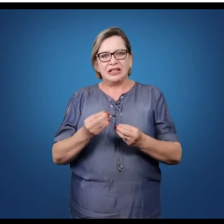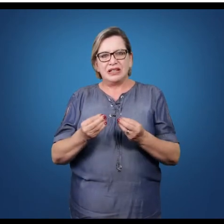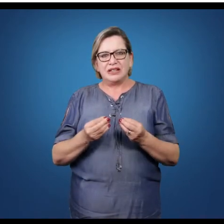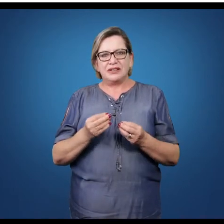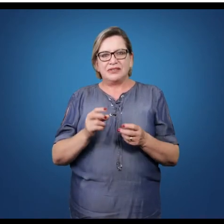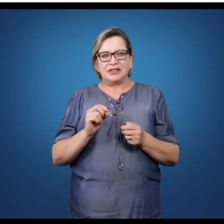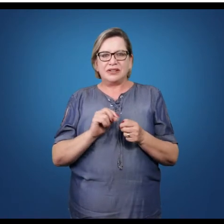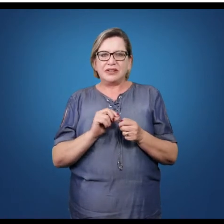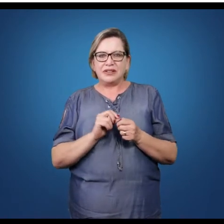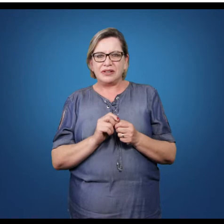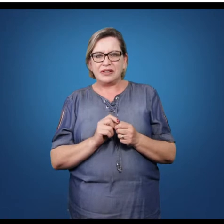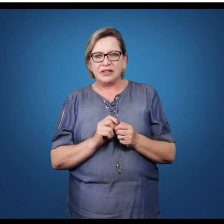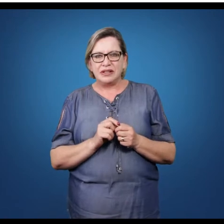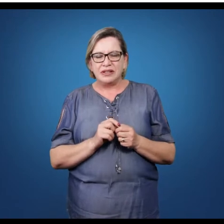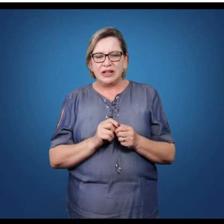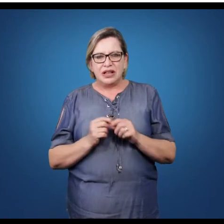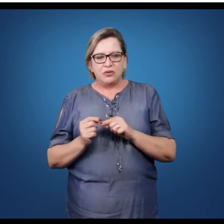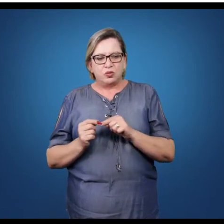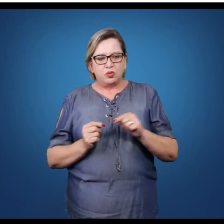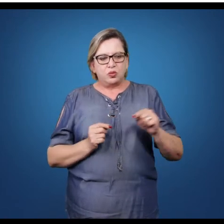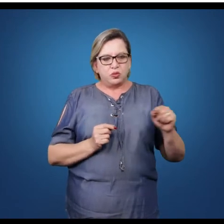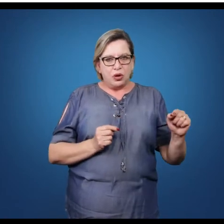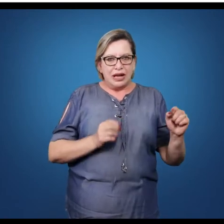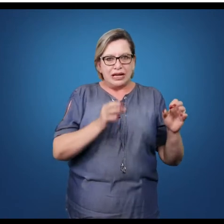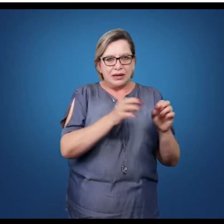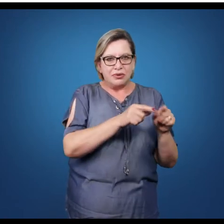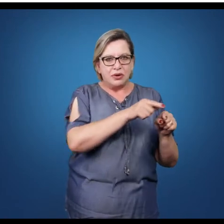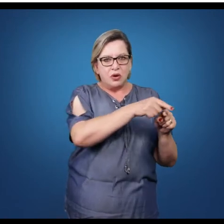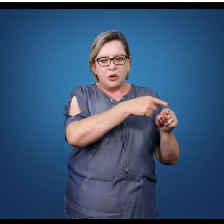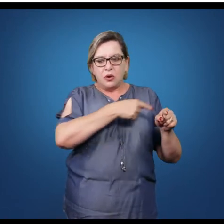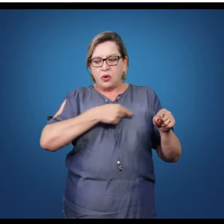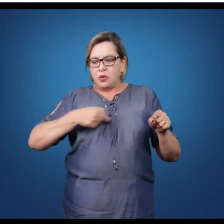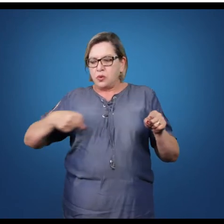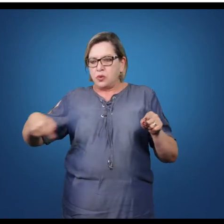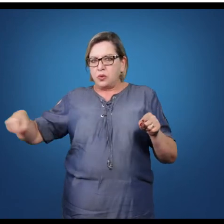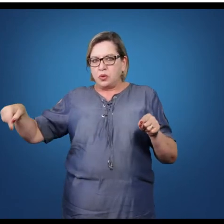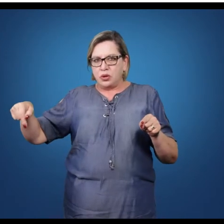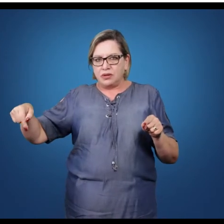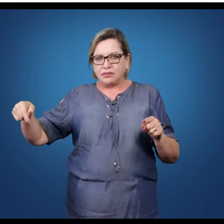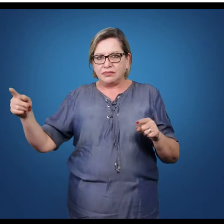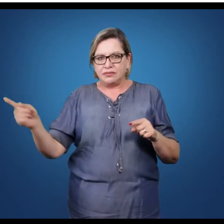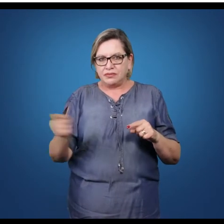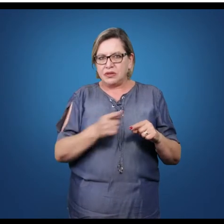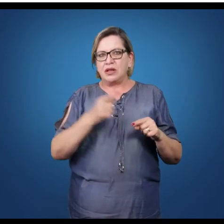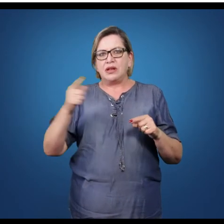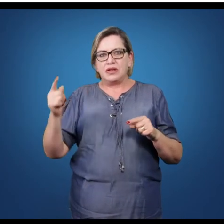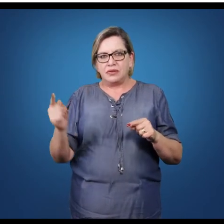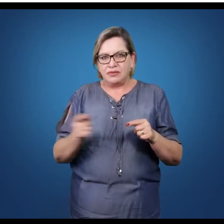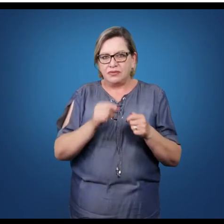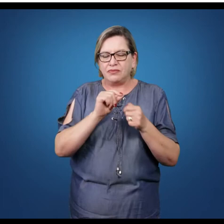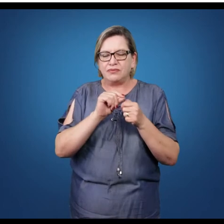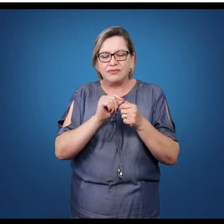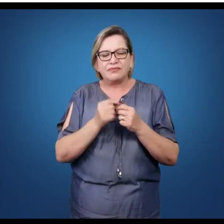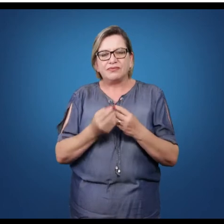Pode ir. Então, saindo, chegando no final lá, o trio quando chegar no final pode sair o próximo. Passa por